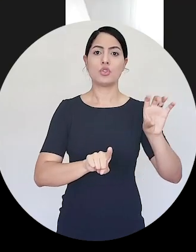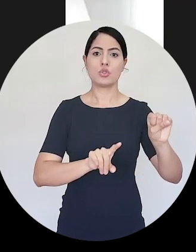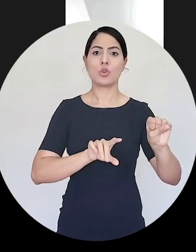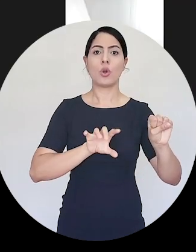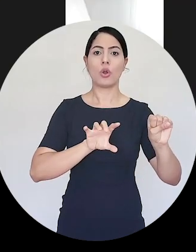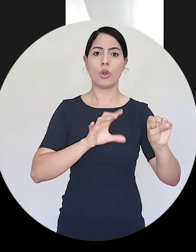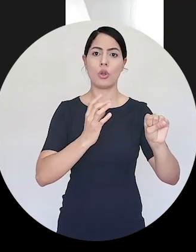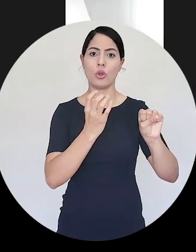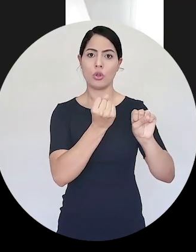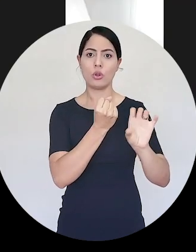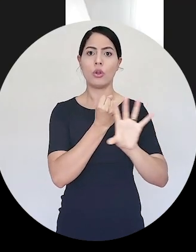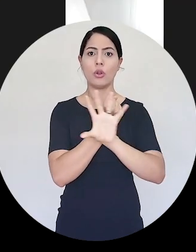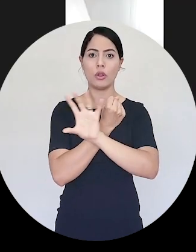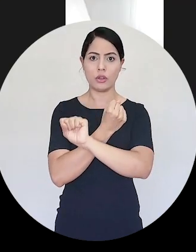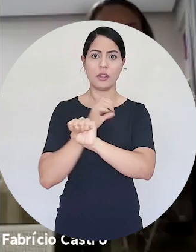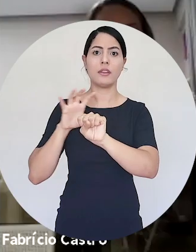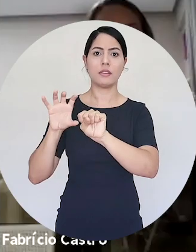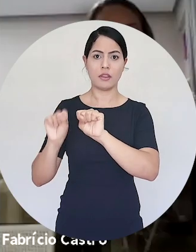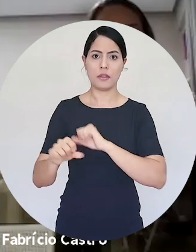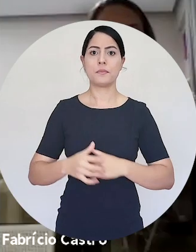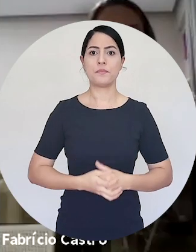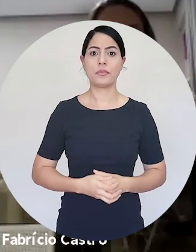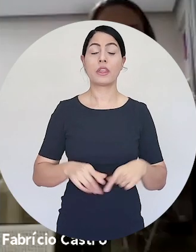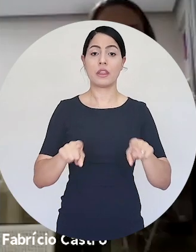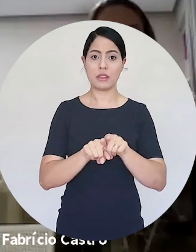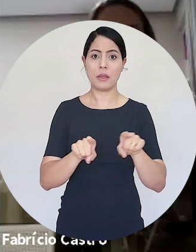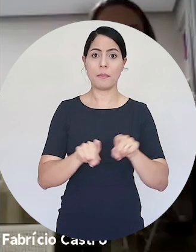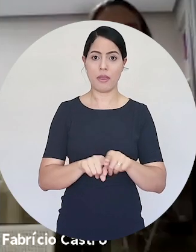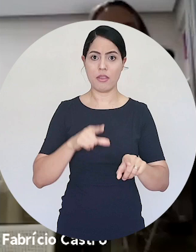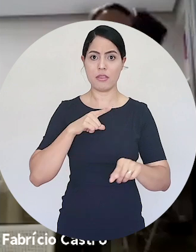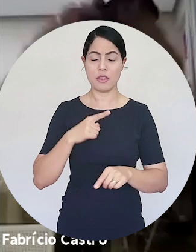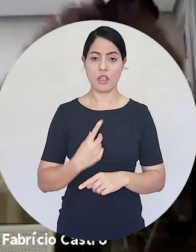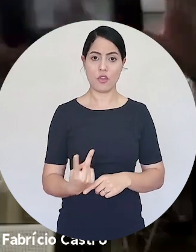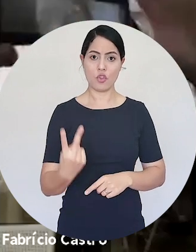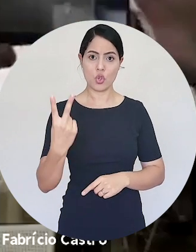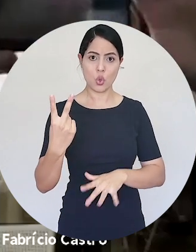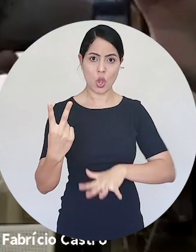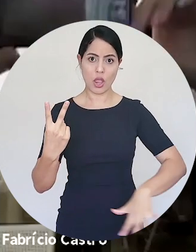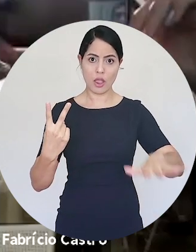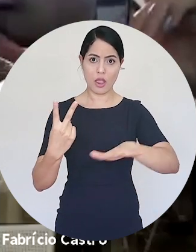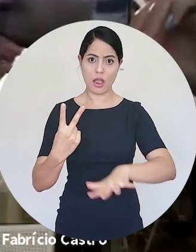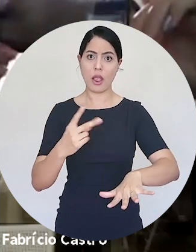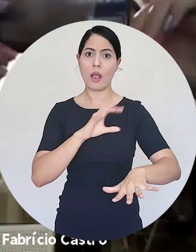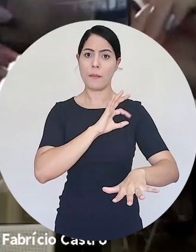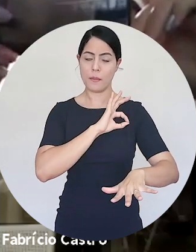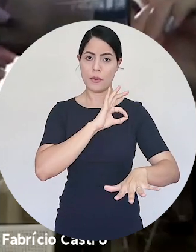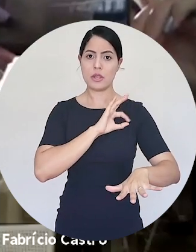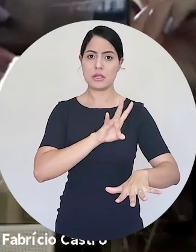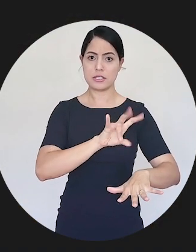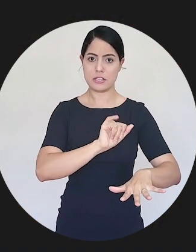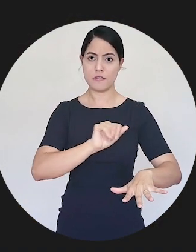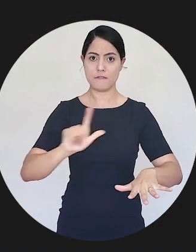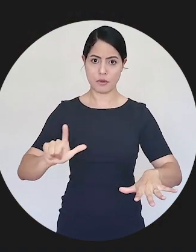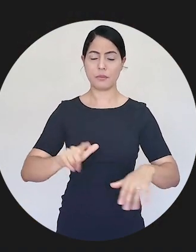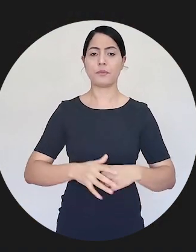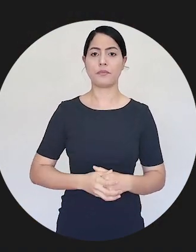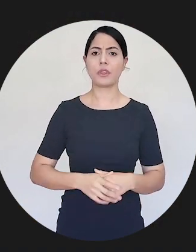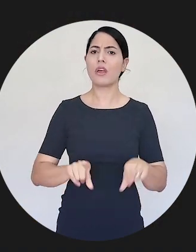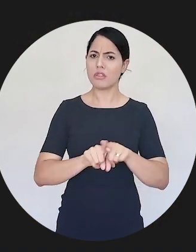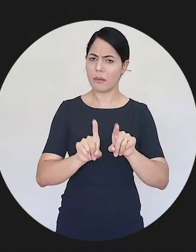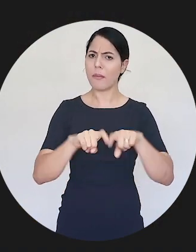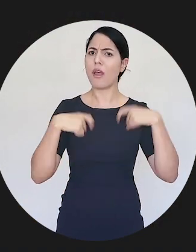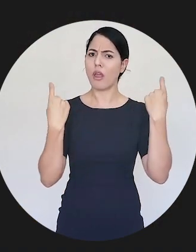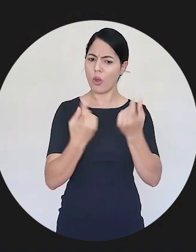Todos aprovaram o desagravo público contra 2 delegados da Polícia Civil e 2 agentes da Polícia Civil. Na